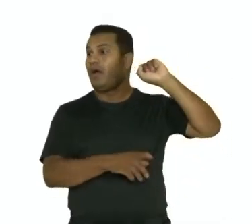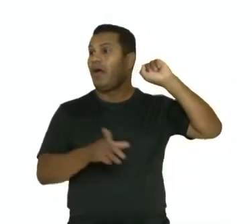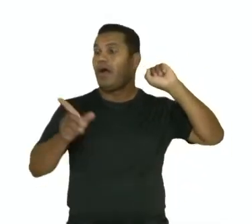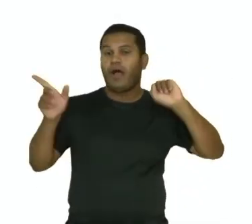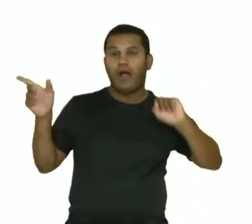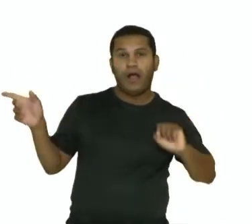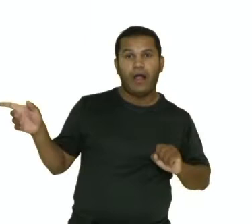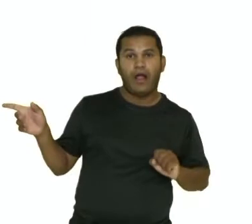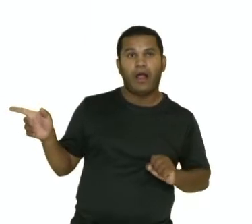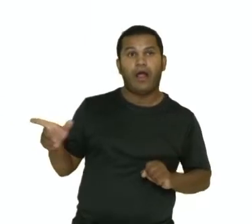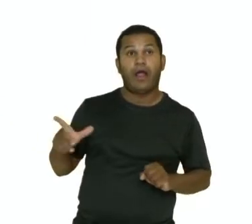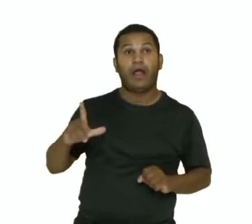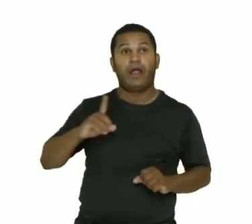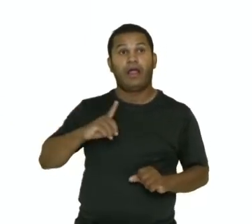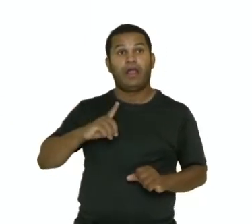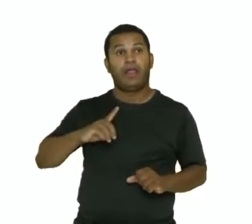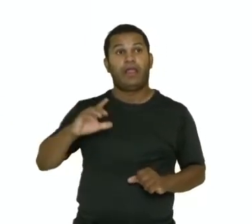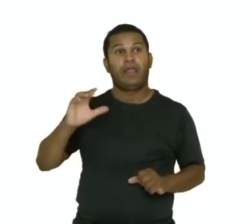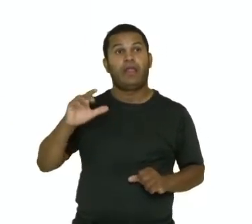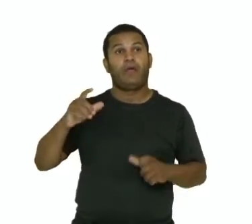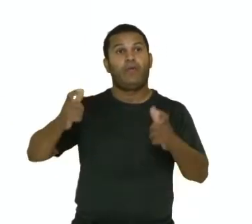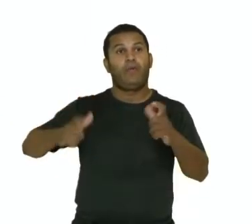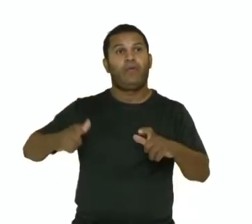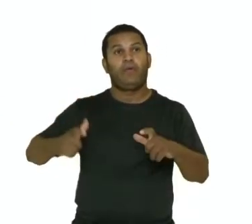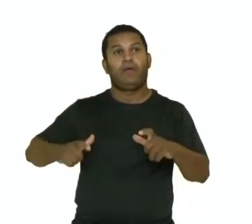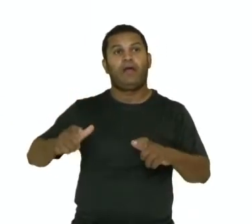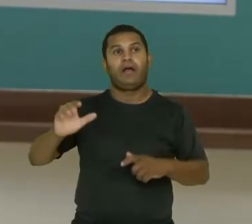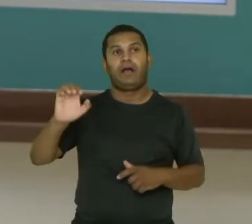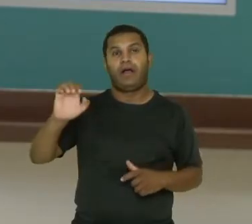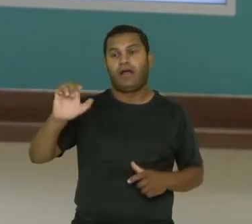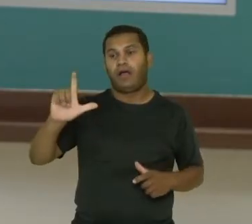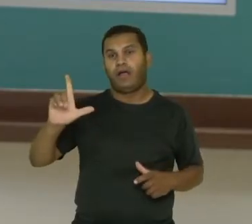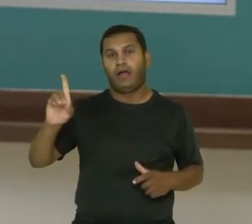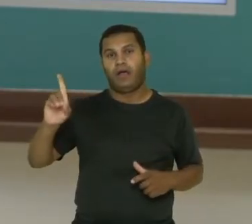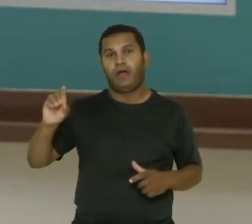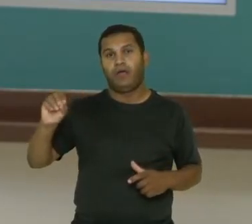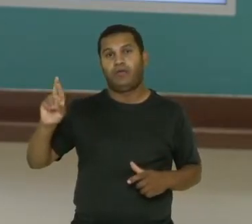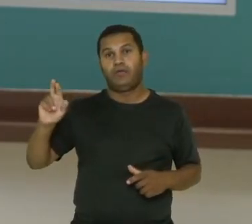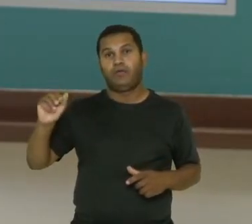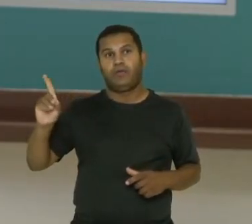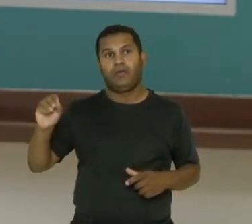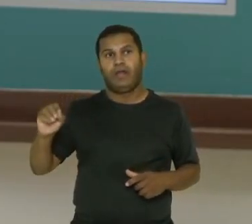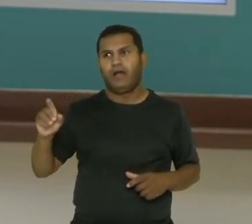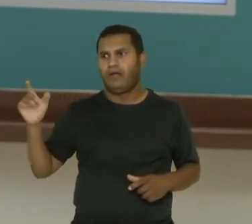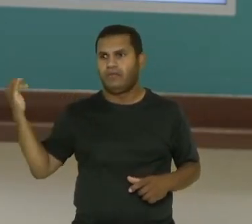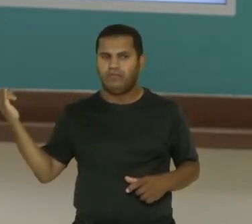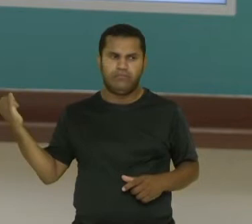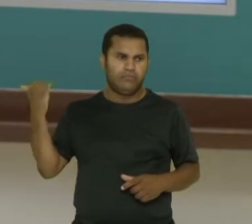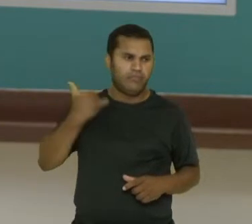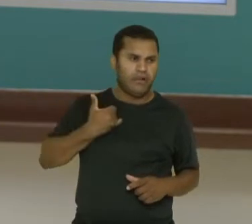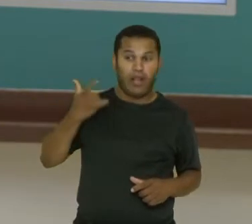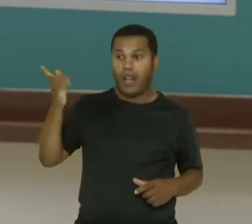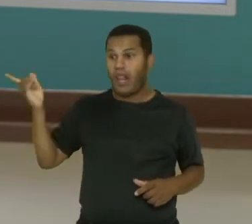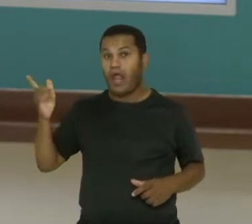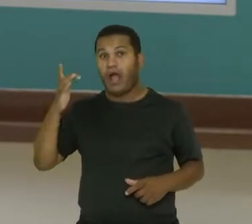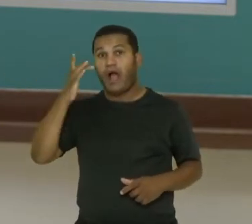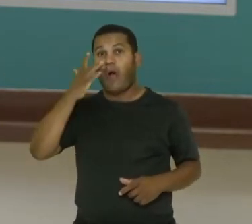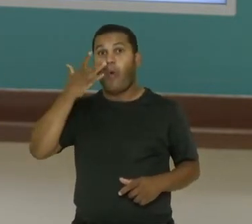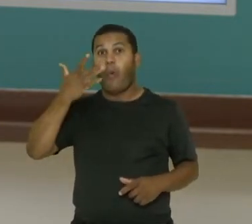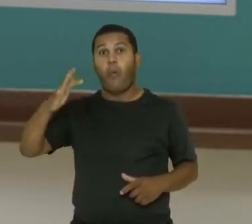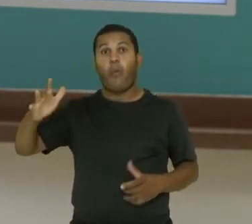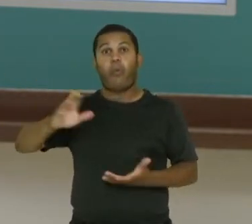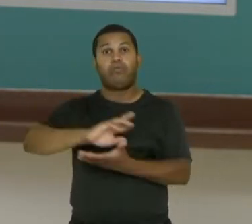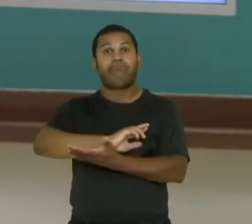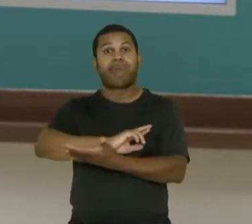região repleta de ouro na América do Sul. Foi isso que despertou o interesse dele, de conhecer esse Eldorado